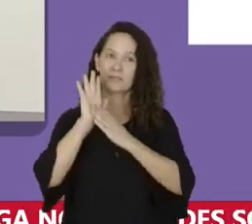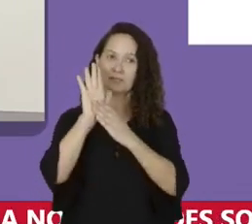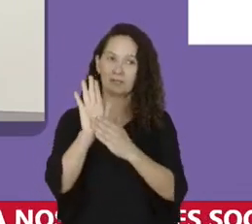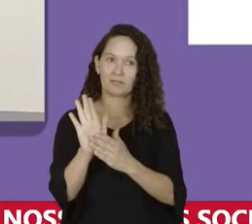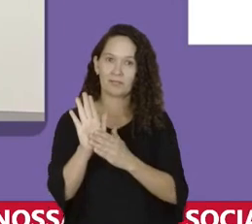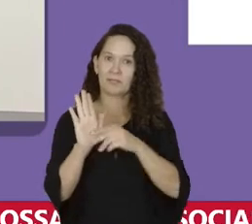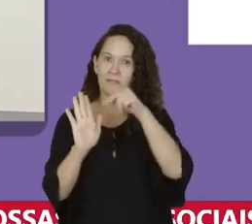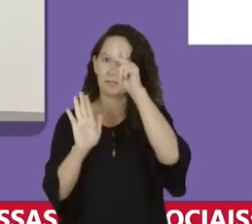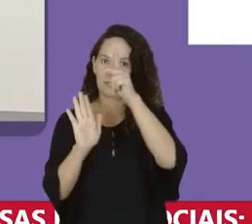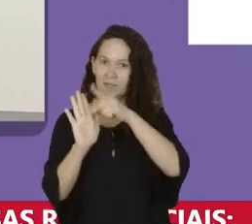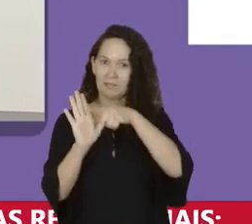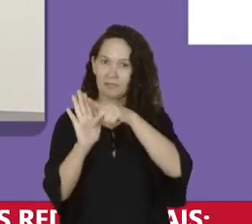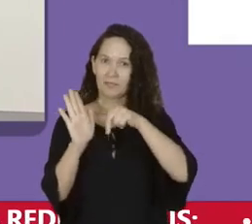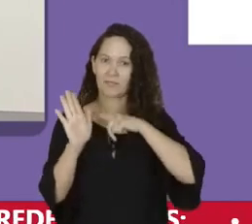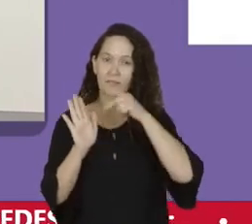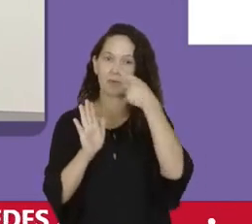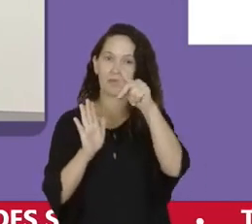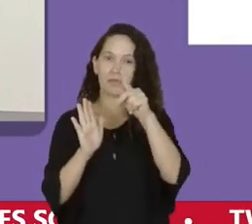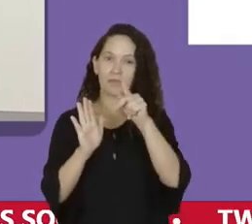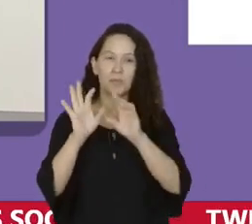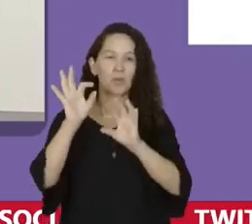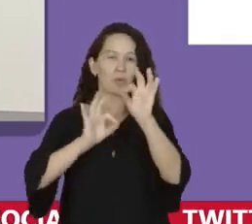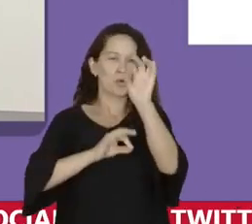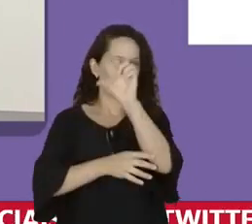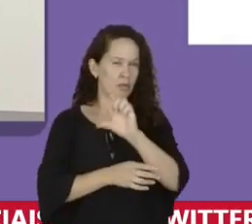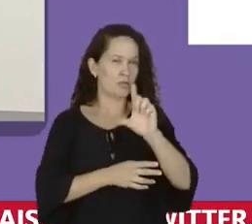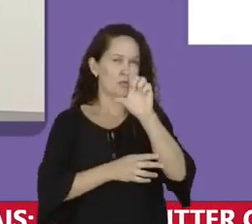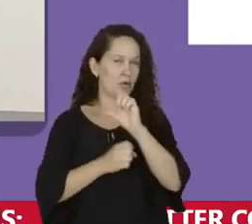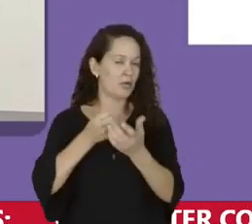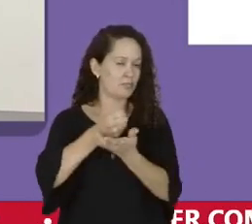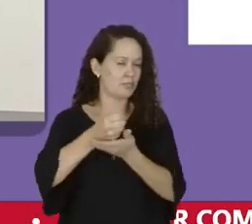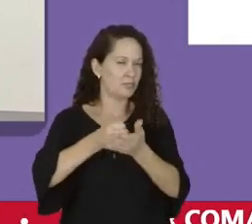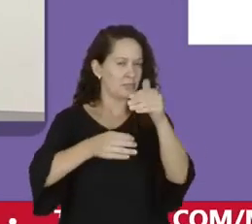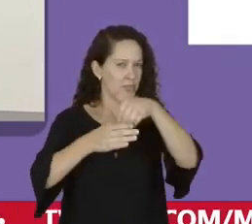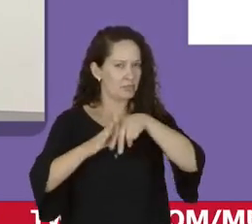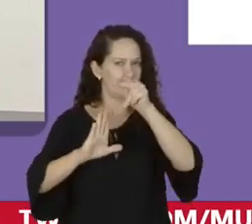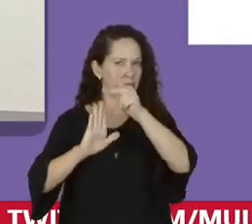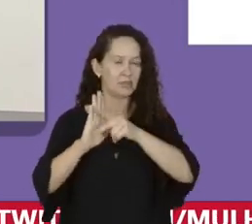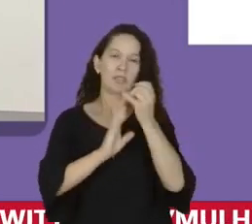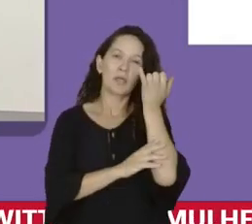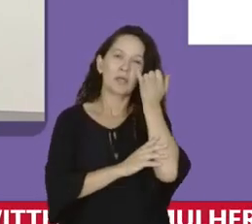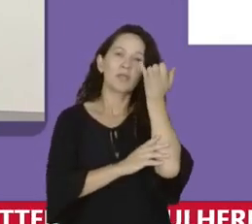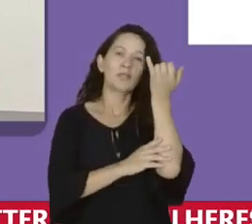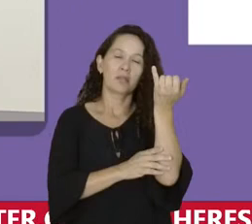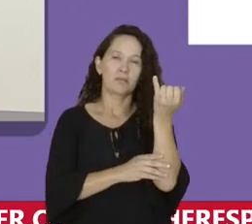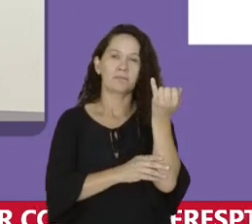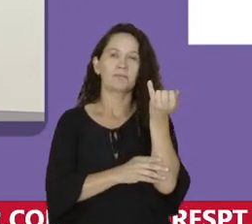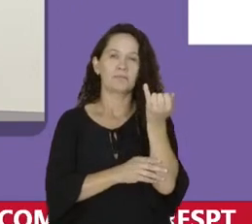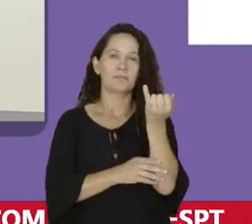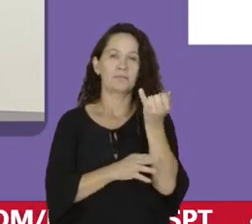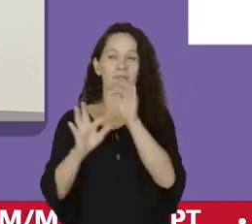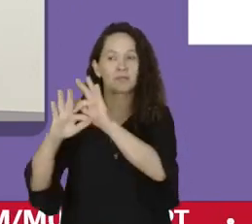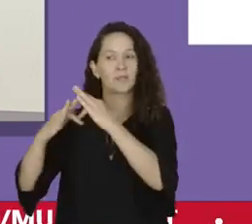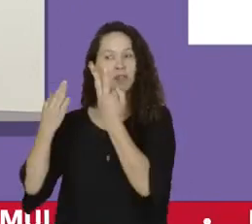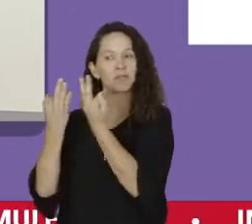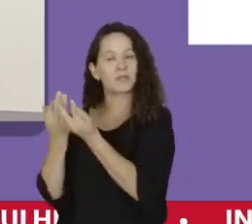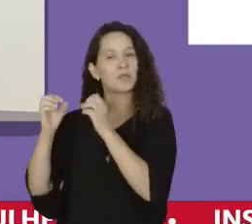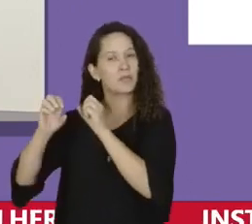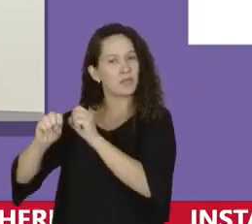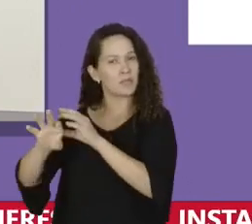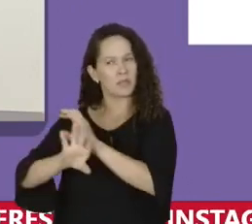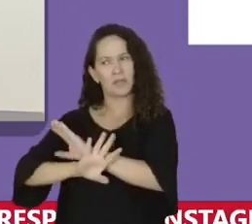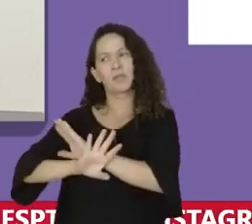apresentou. Esse projeto tem na sua lógica fundamental a ideia de que as famílias